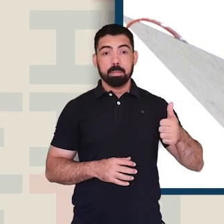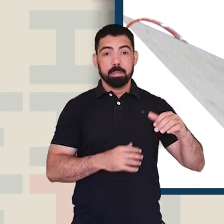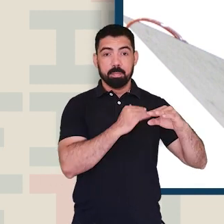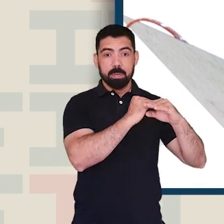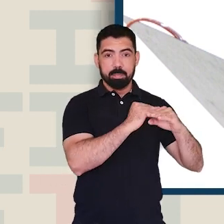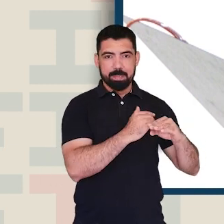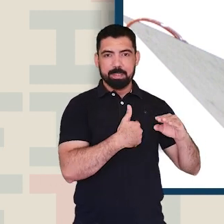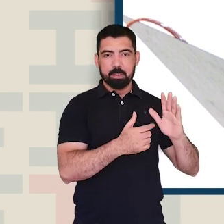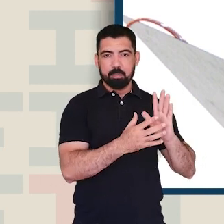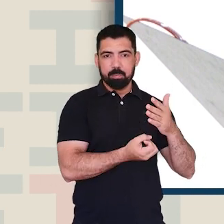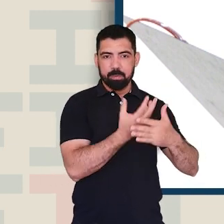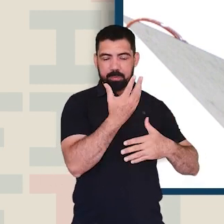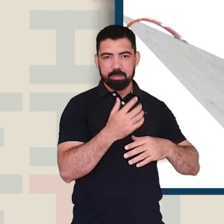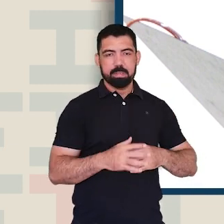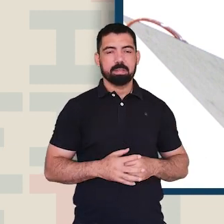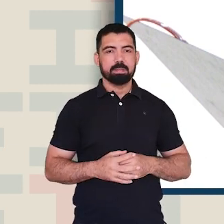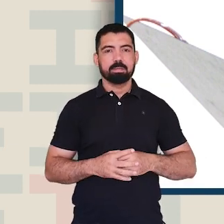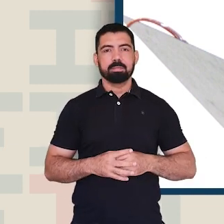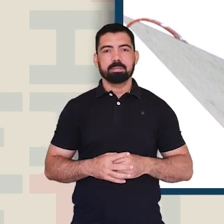Padrão.